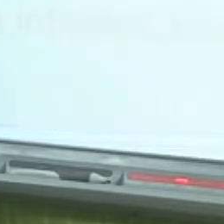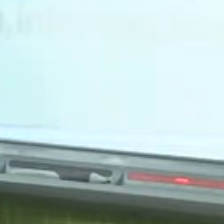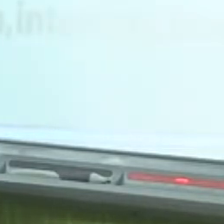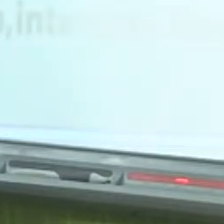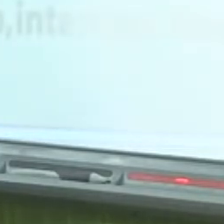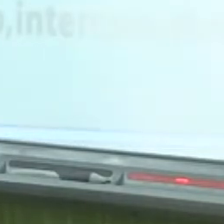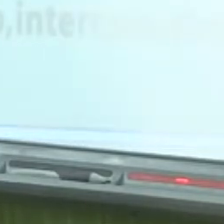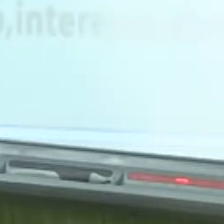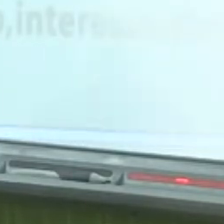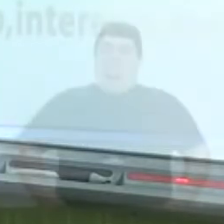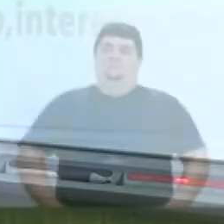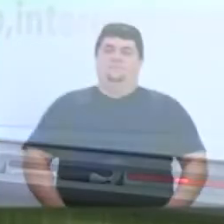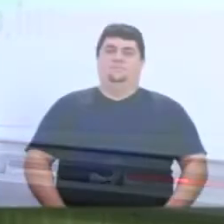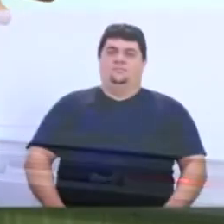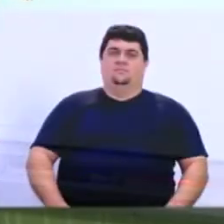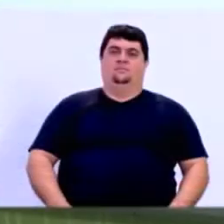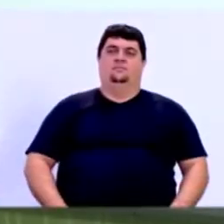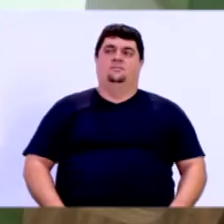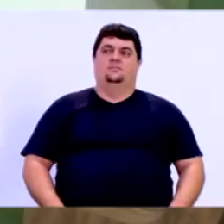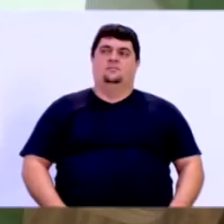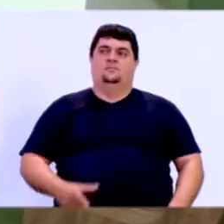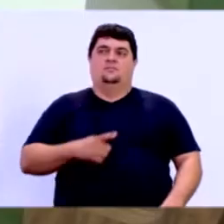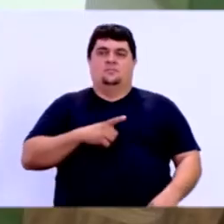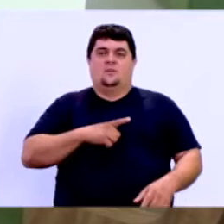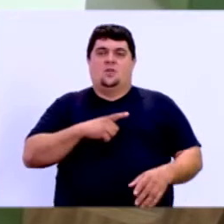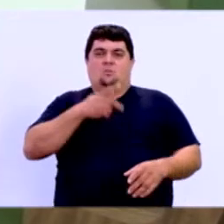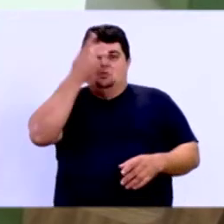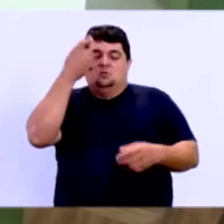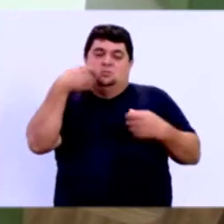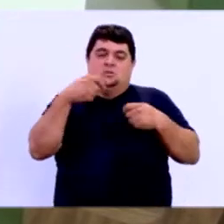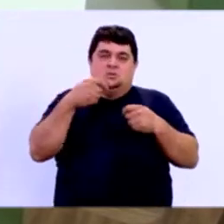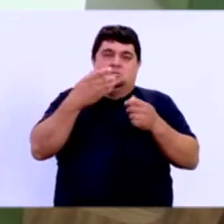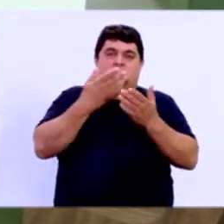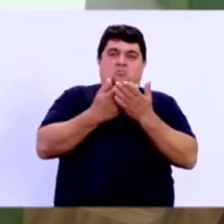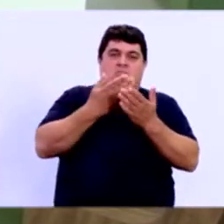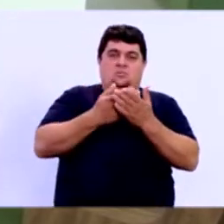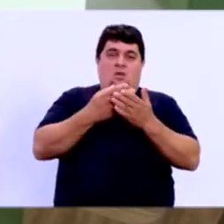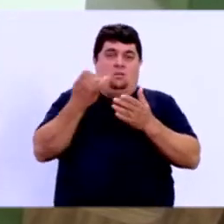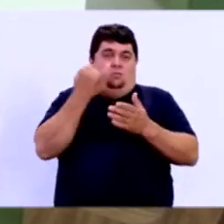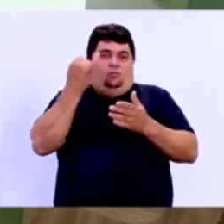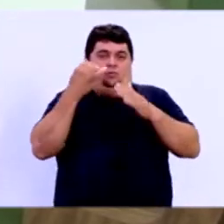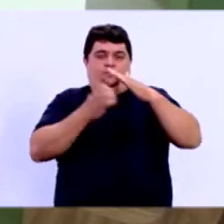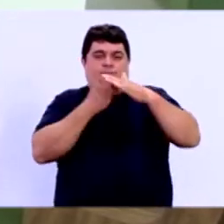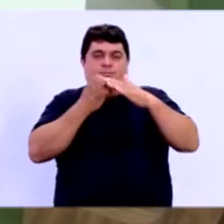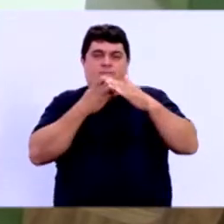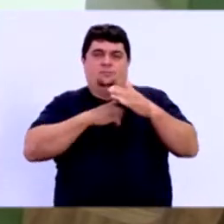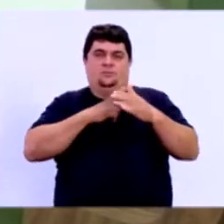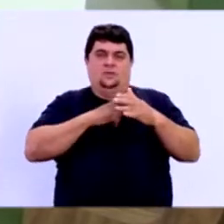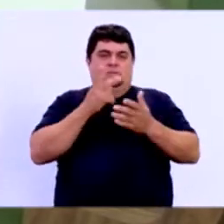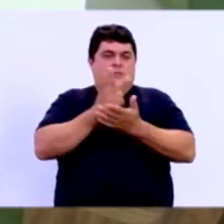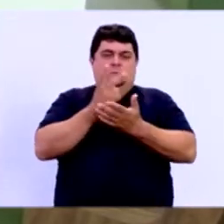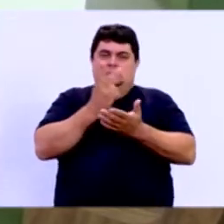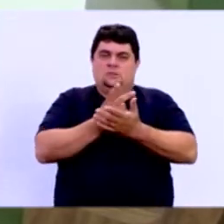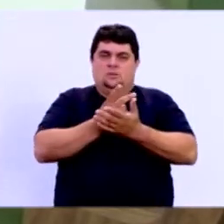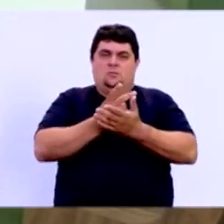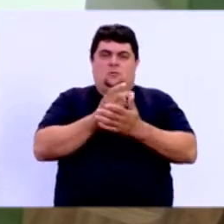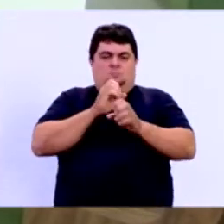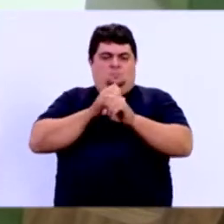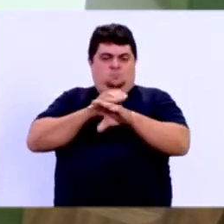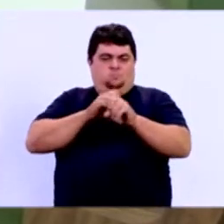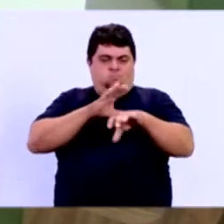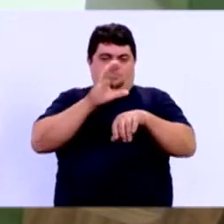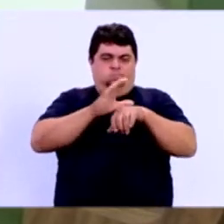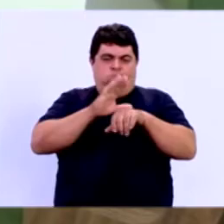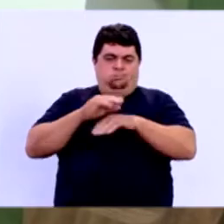precisam de ajustes, de qualificação, né, professor Igor? É importante que a organização, ela sempre invista na qualificação